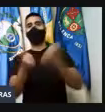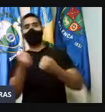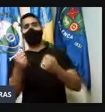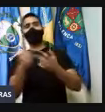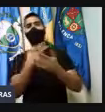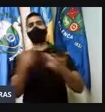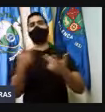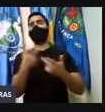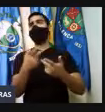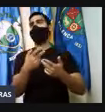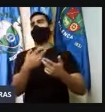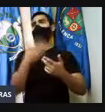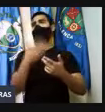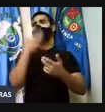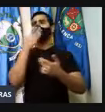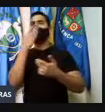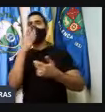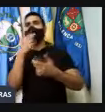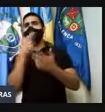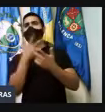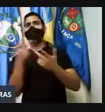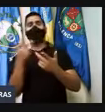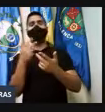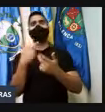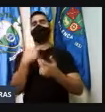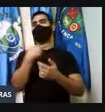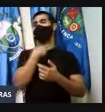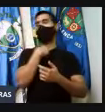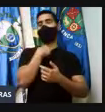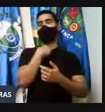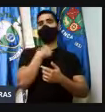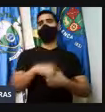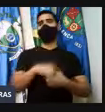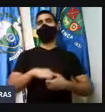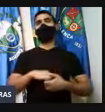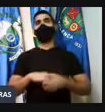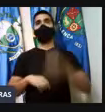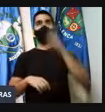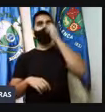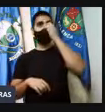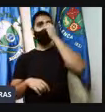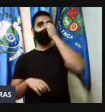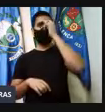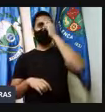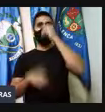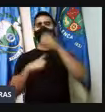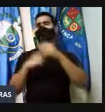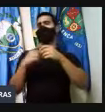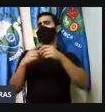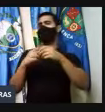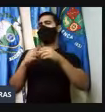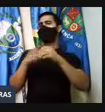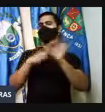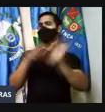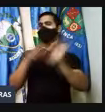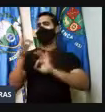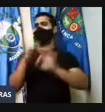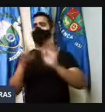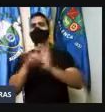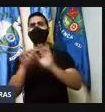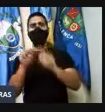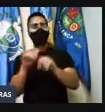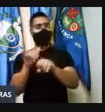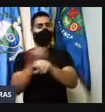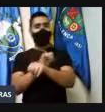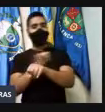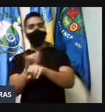coisa, alguns empreendimentos nesse sentido. E foi construído pela prefeitura um projeto para que a gente adequasse isso,